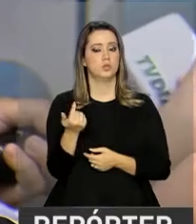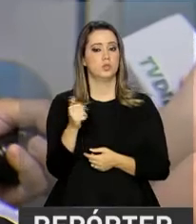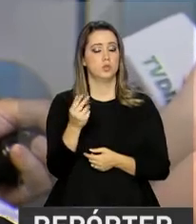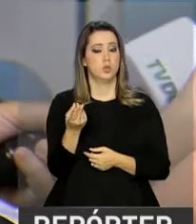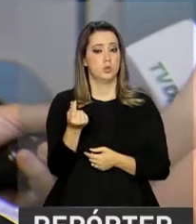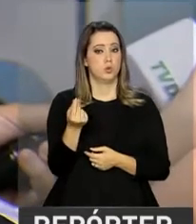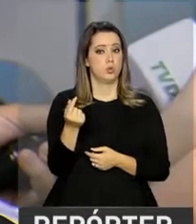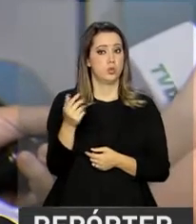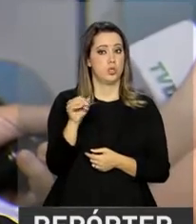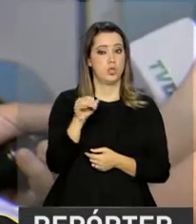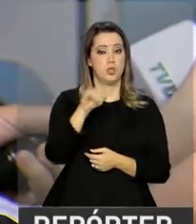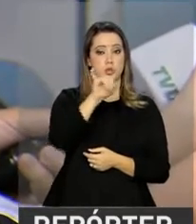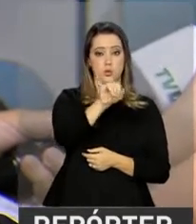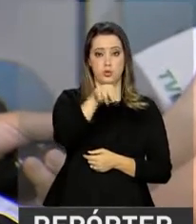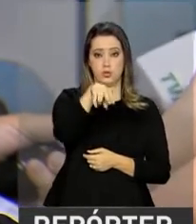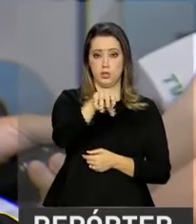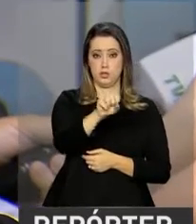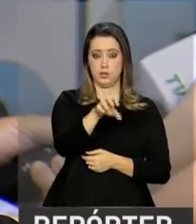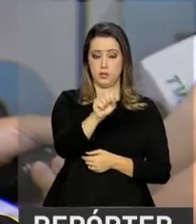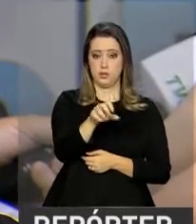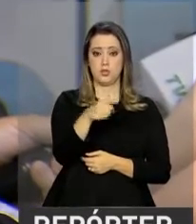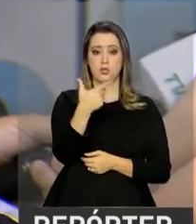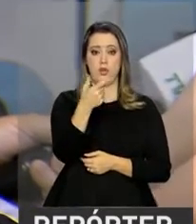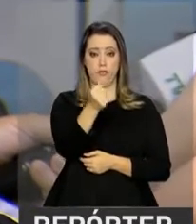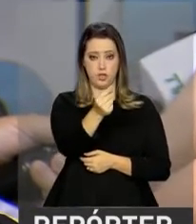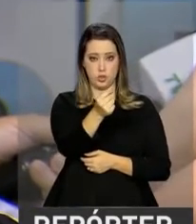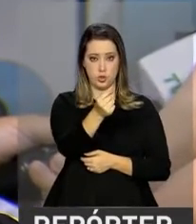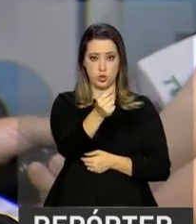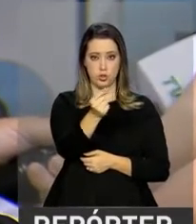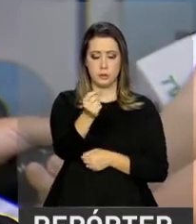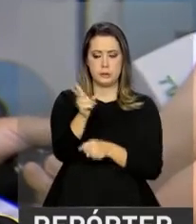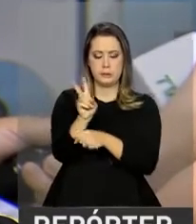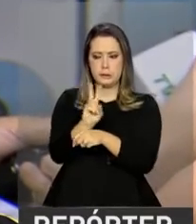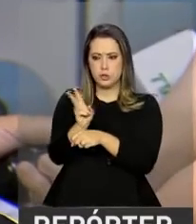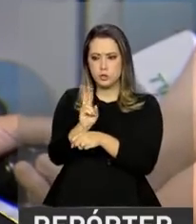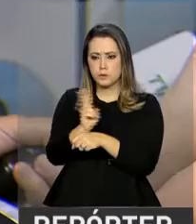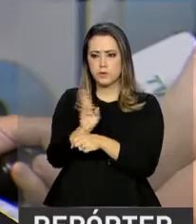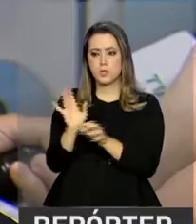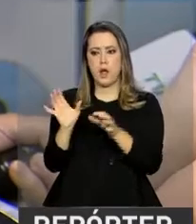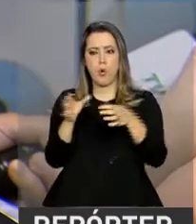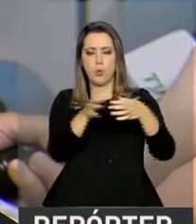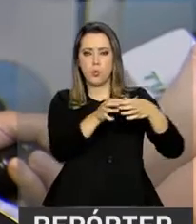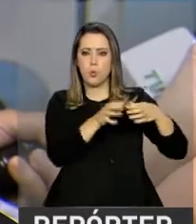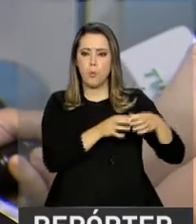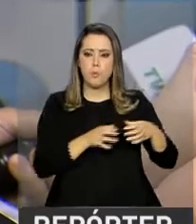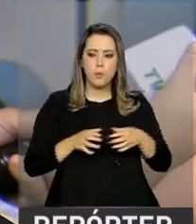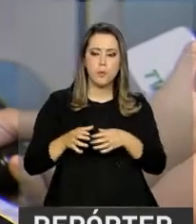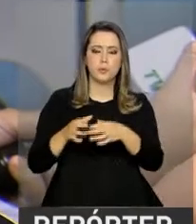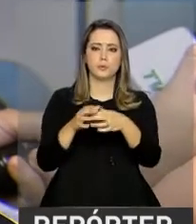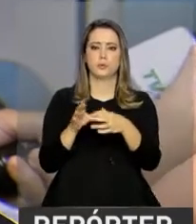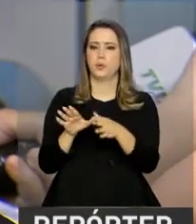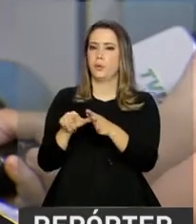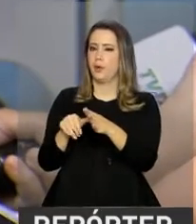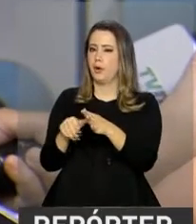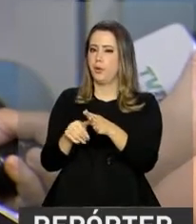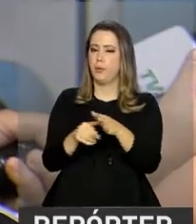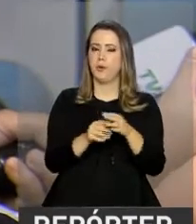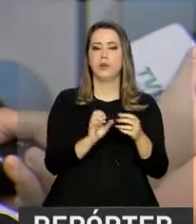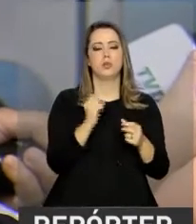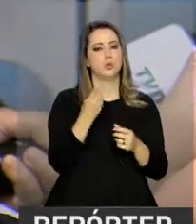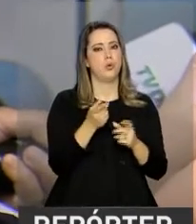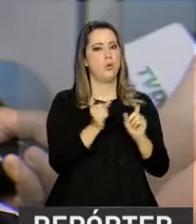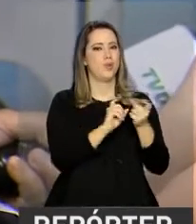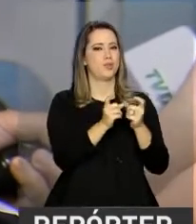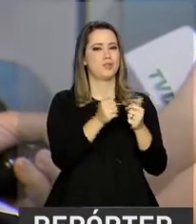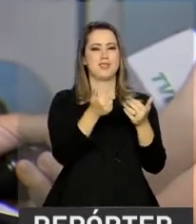20 procedimentos de fiscalização em andamento que são relativos à a desvios ou uma aplicação